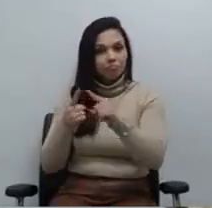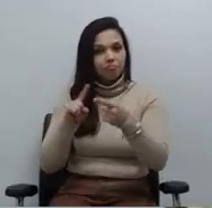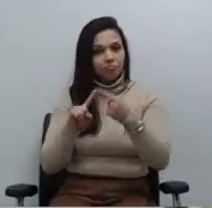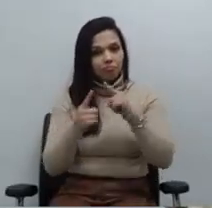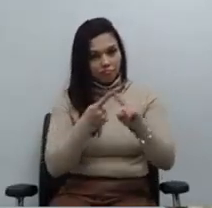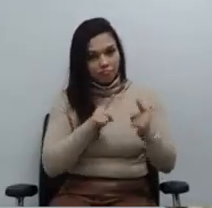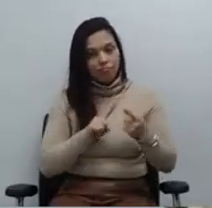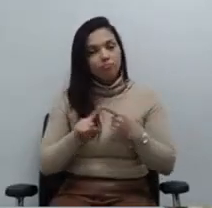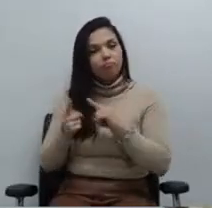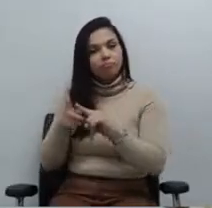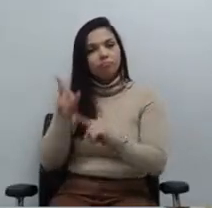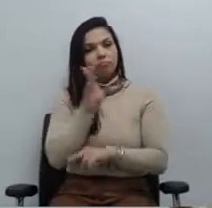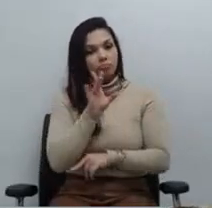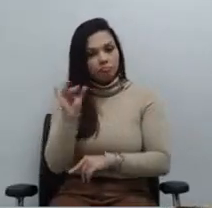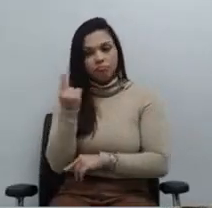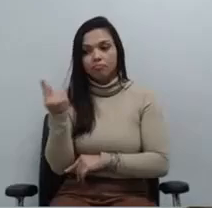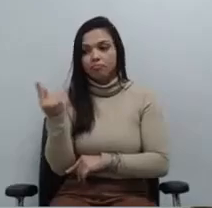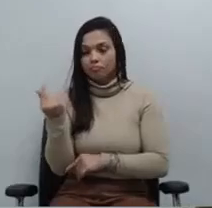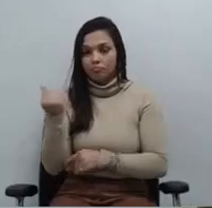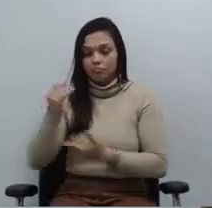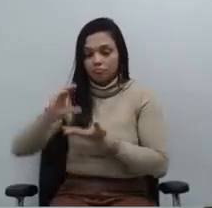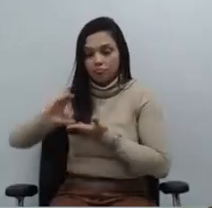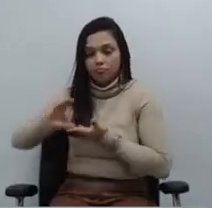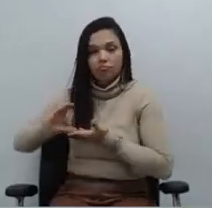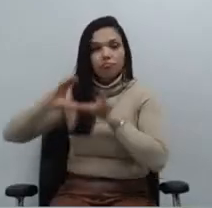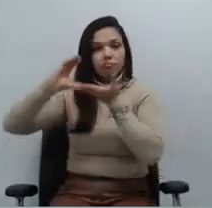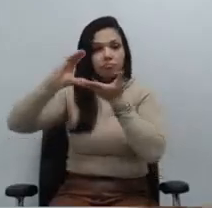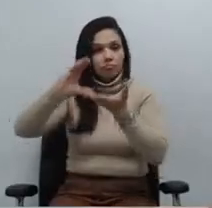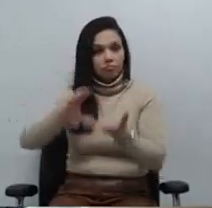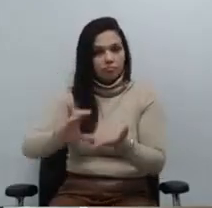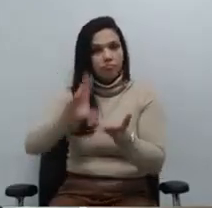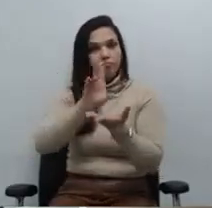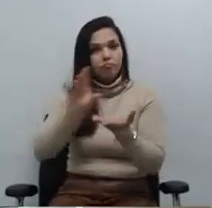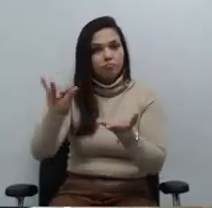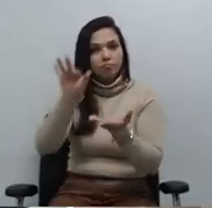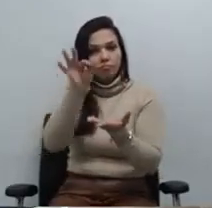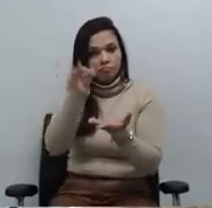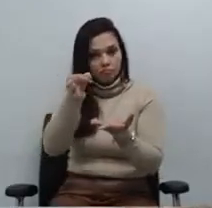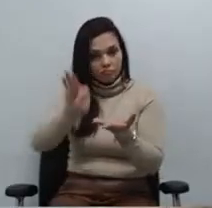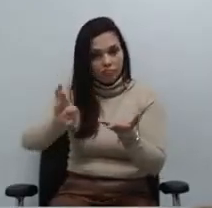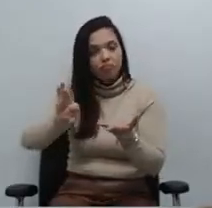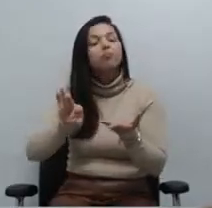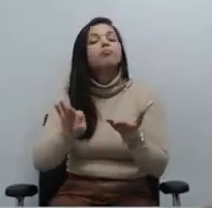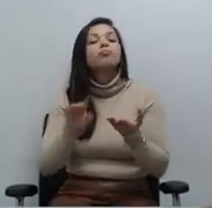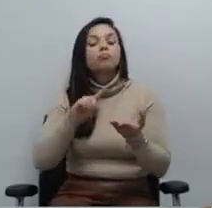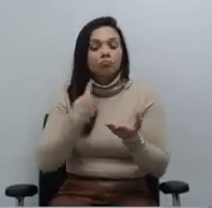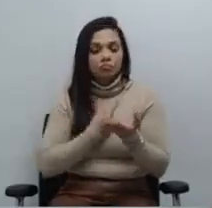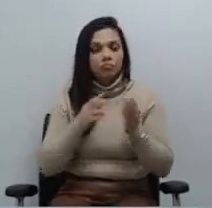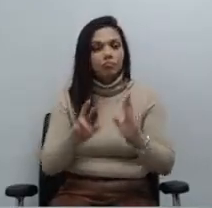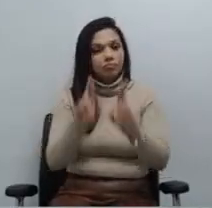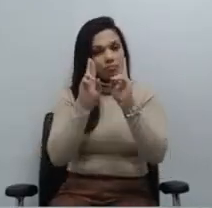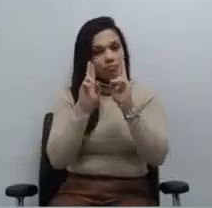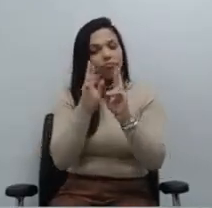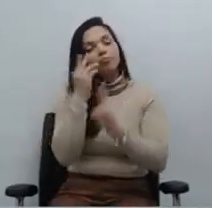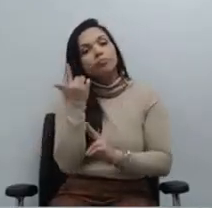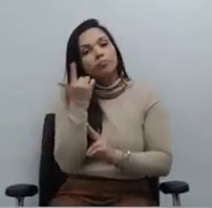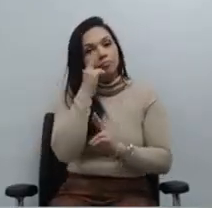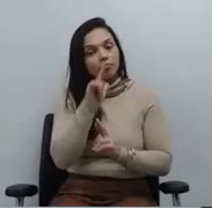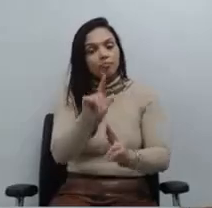surtirão efeito e que o valor previsto a título de verba do Tesouro será confirmada. Nós também esperamos isso, nós também temos